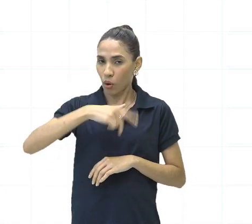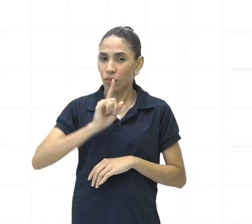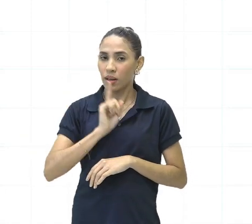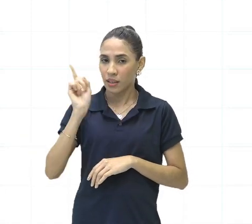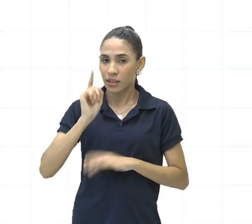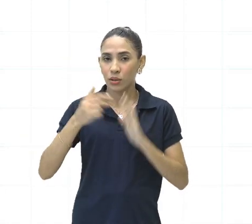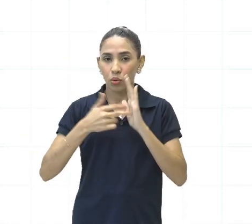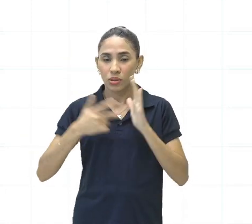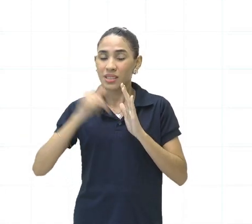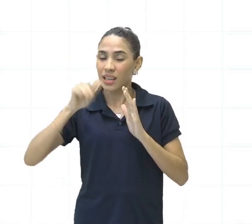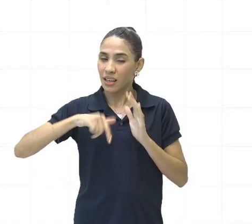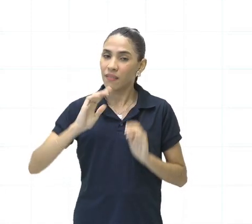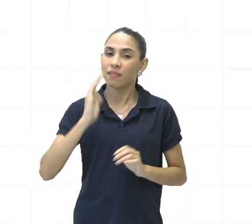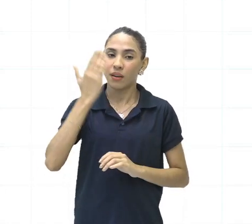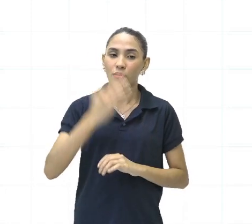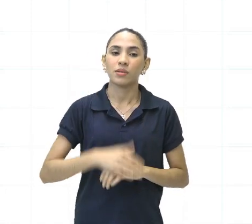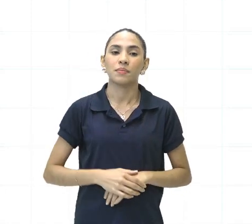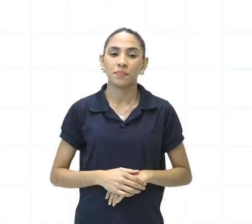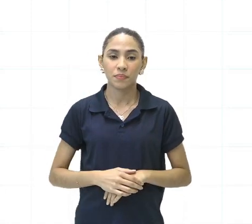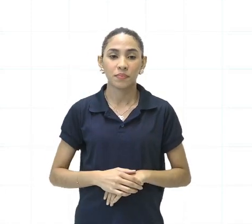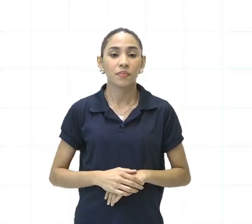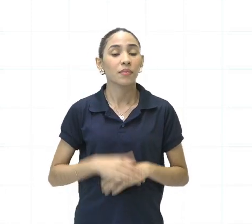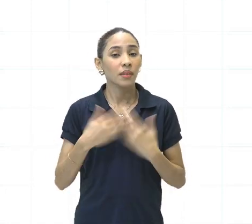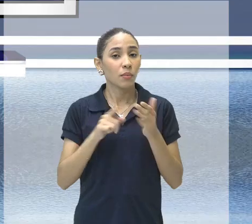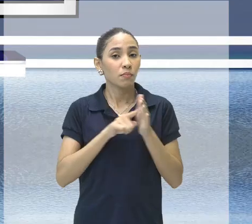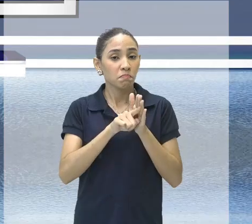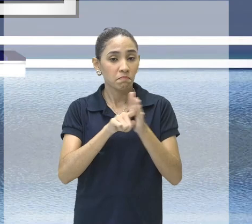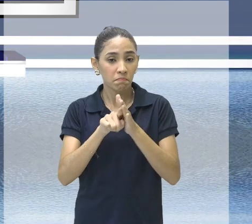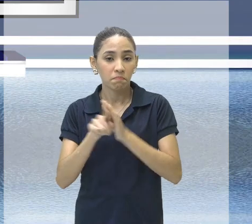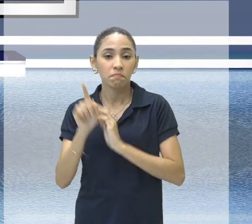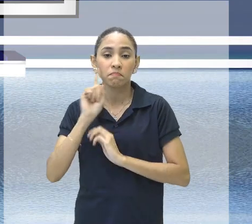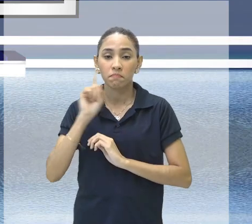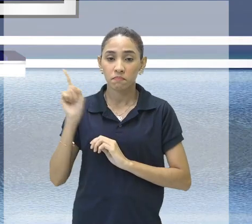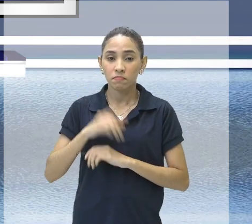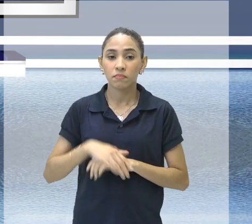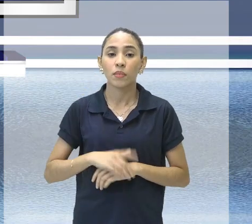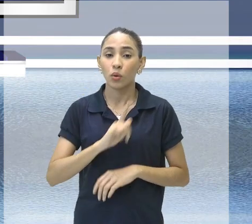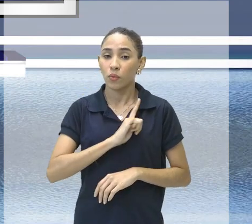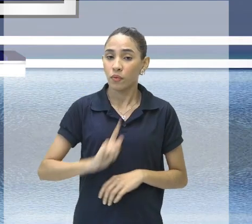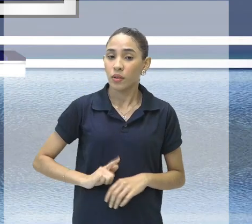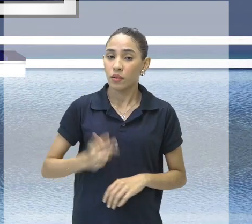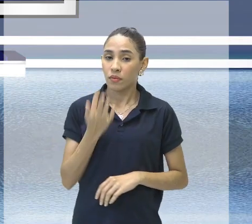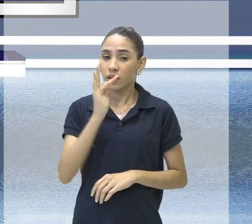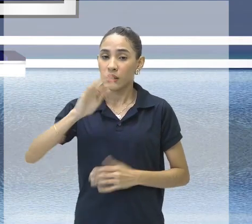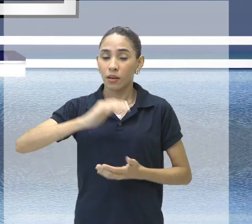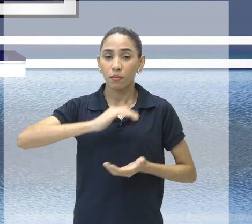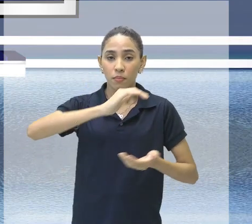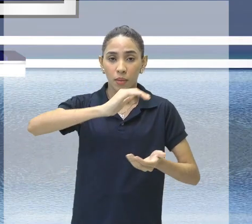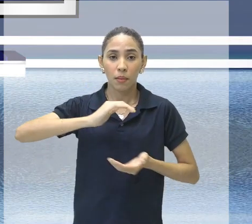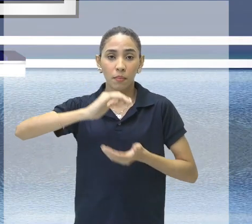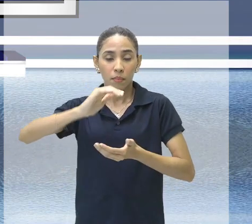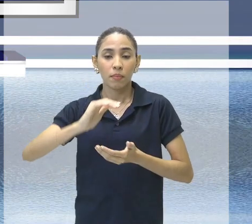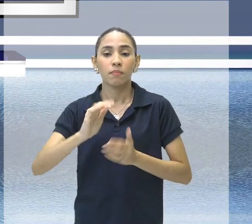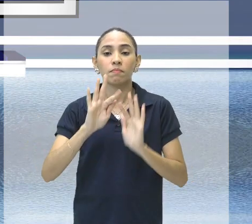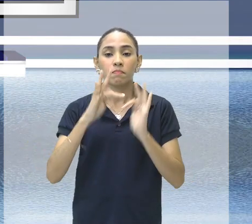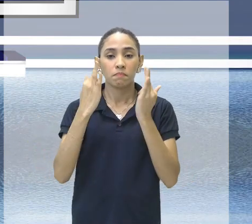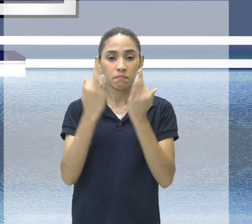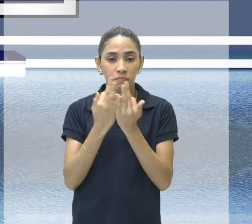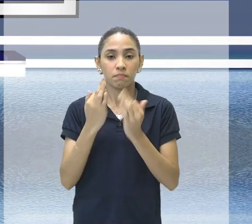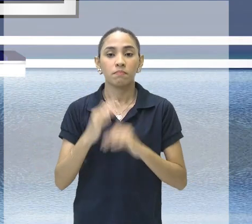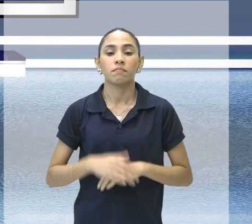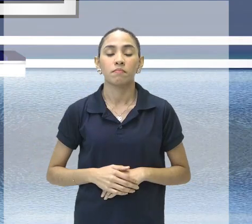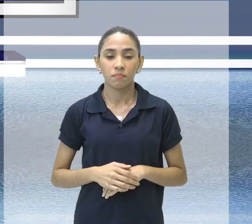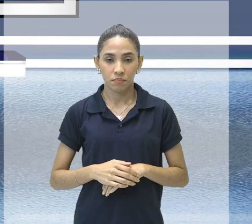notícia, ela é falsa, tá? Então, a matéria era o seguinte, né? O governo federal distribui cestas básicas para